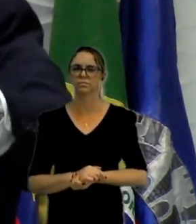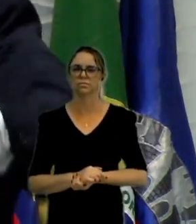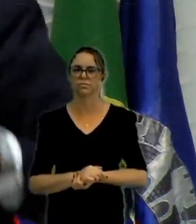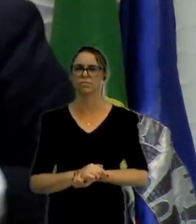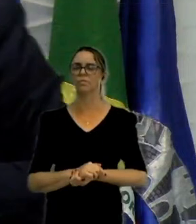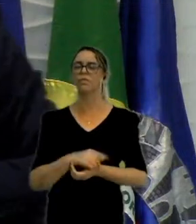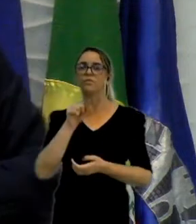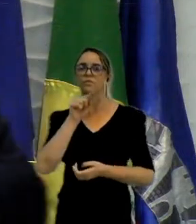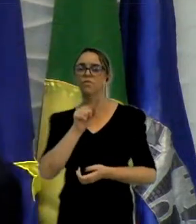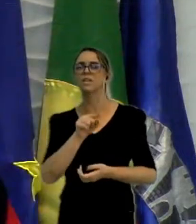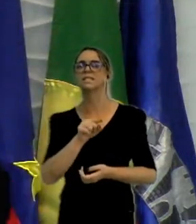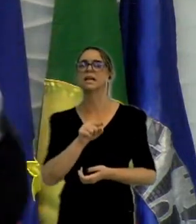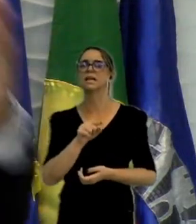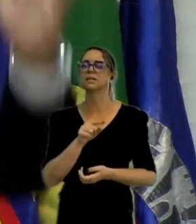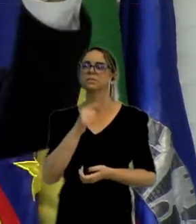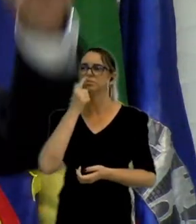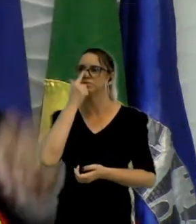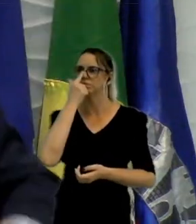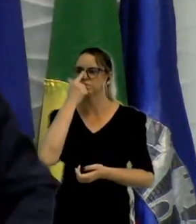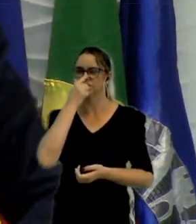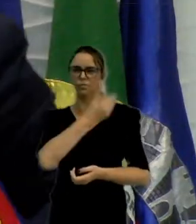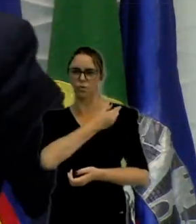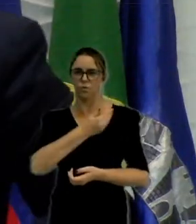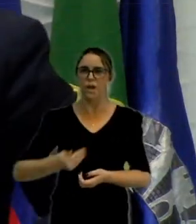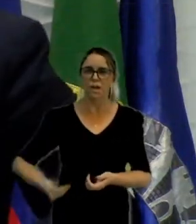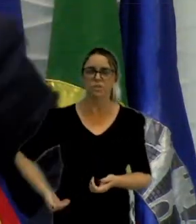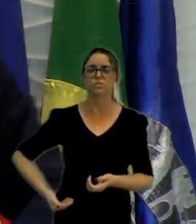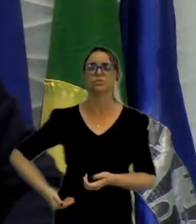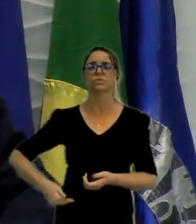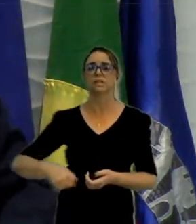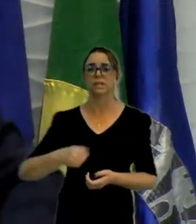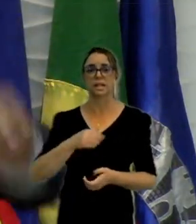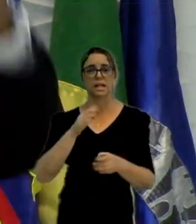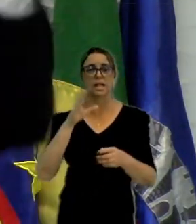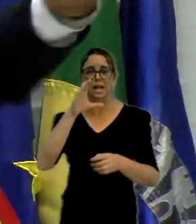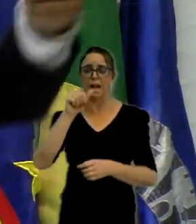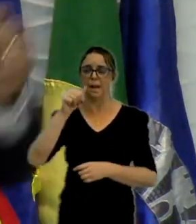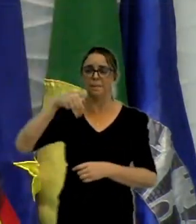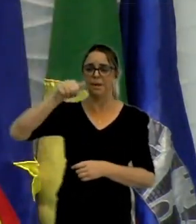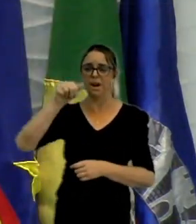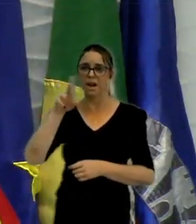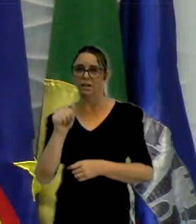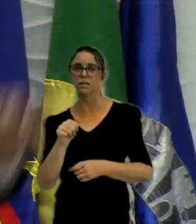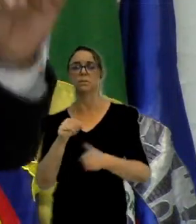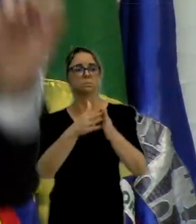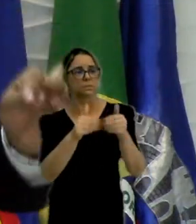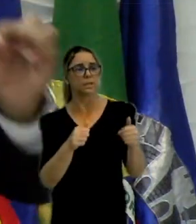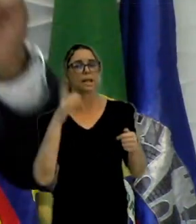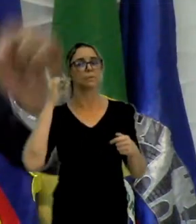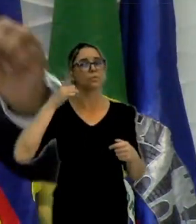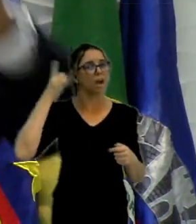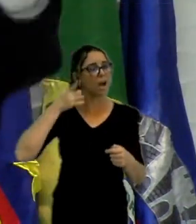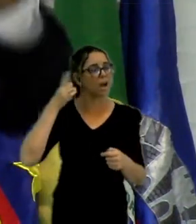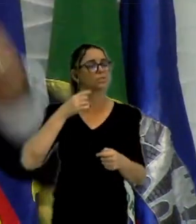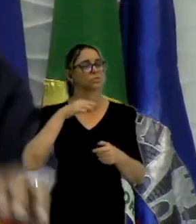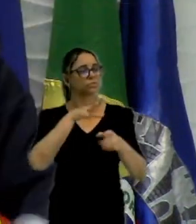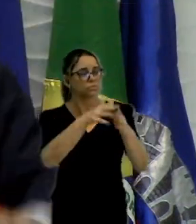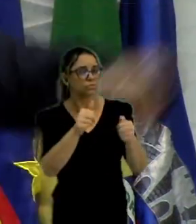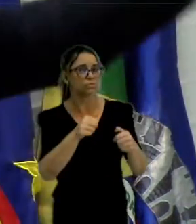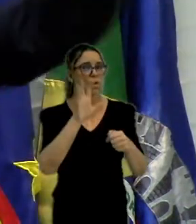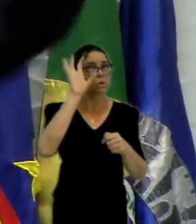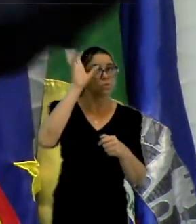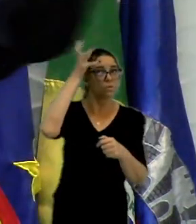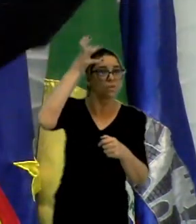Você chegava no governo Paulo Câmara, pedia a um colega vereador, pedia a um deputado, ia lá, tirava, tentava